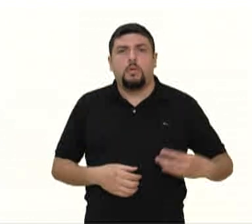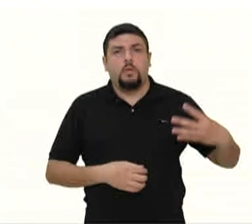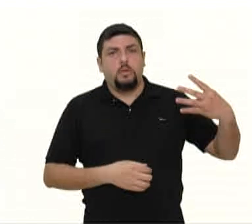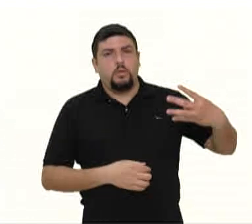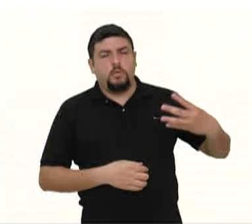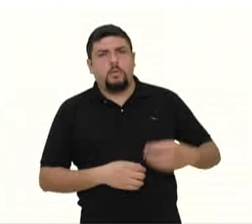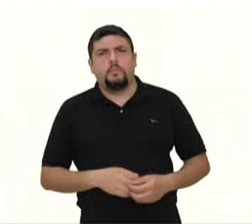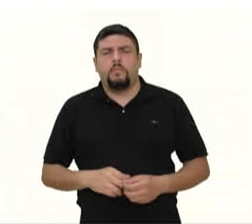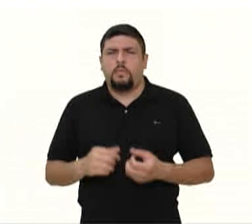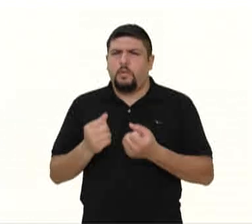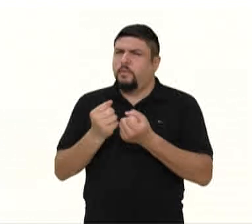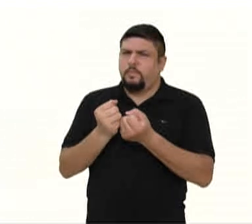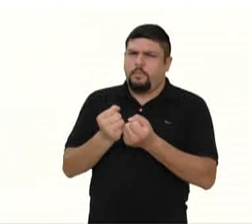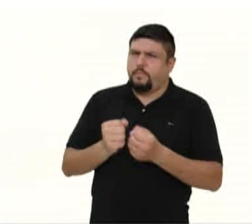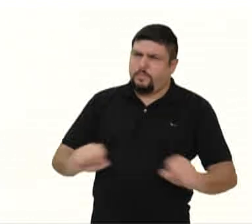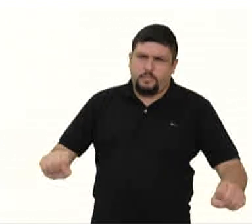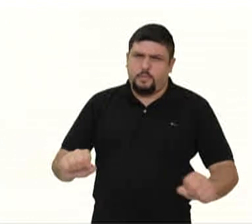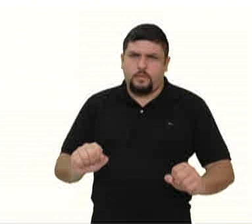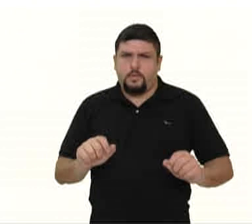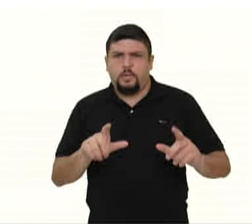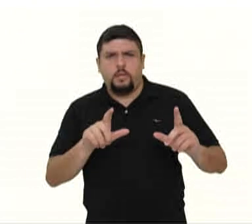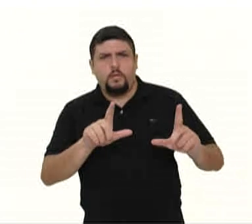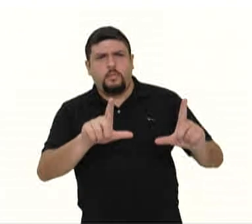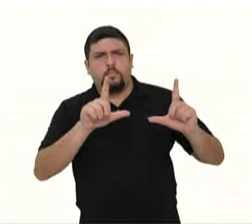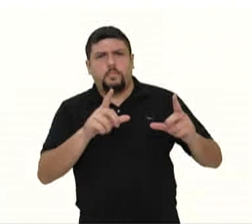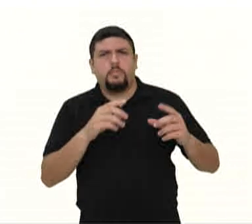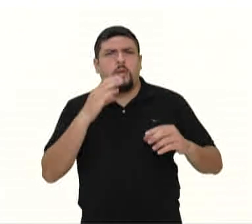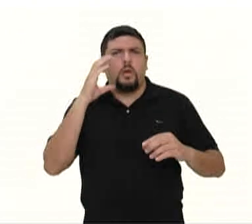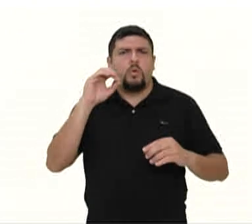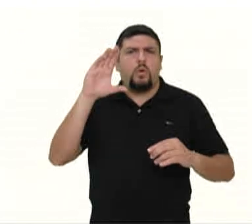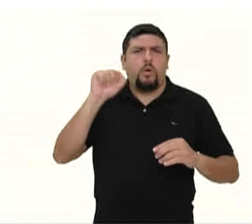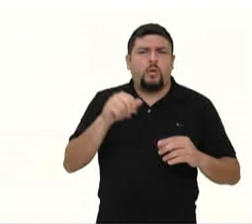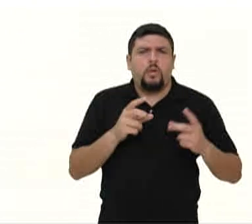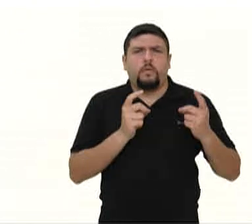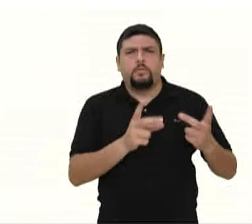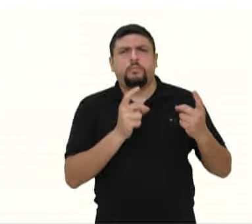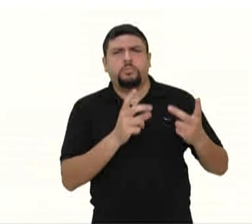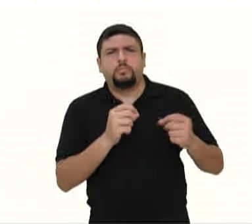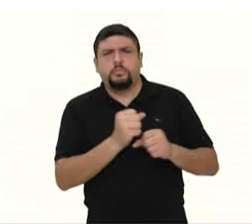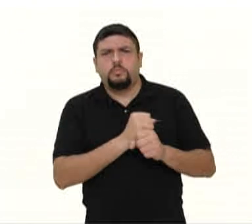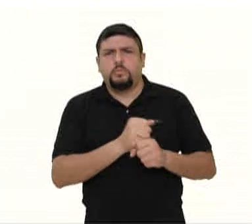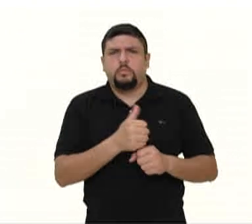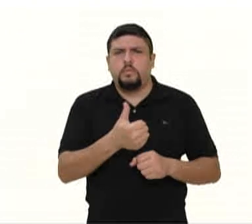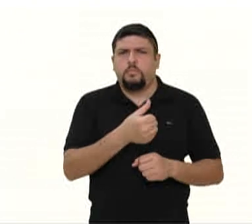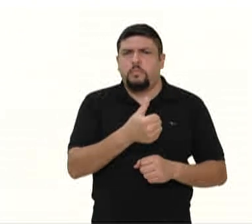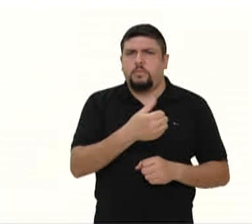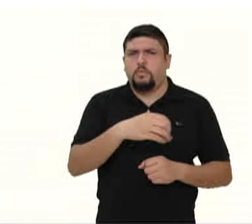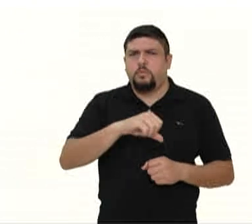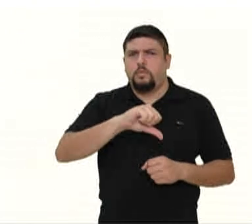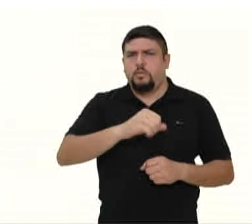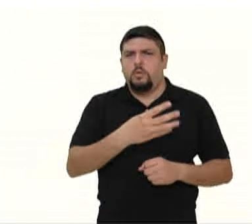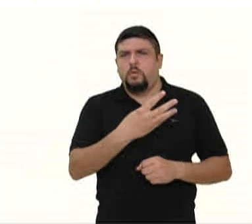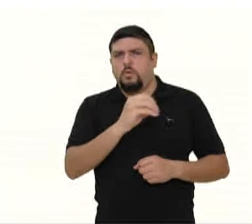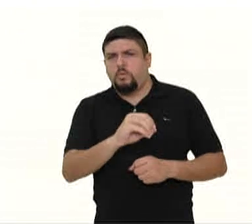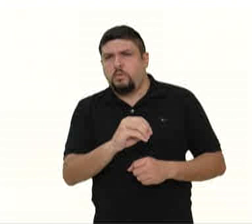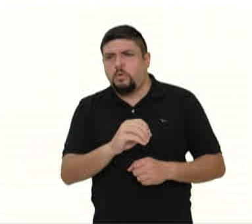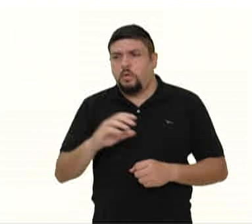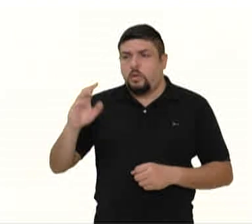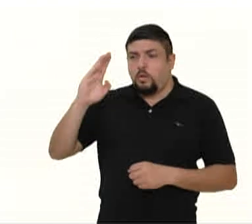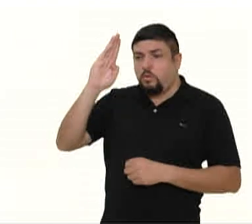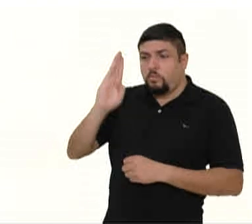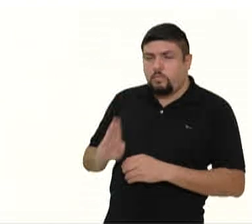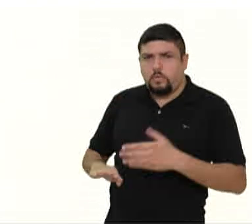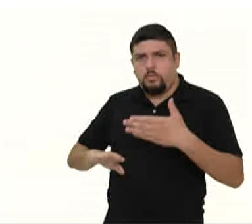é possível estabelecer relações entre a comercialização da Coca-Cola no Brasil na década de 40 e a participação do Brasil na Segunda